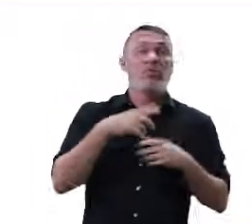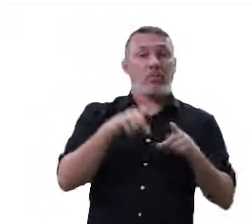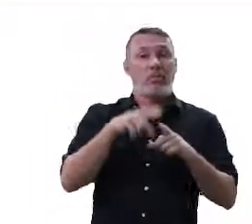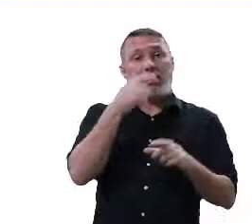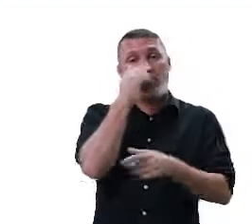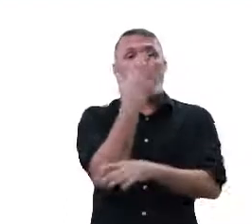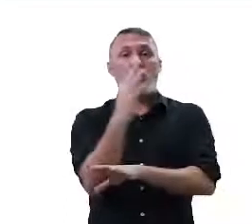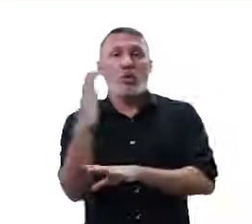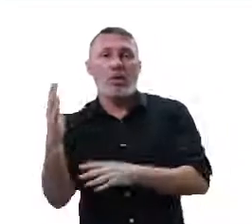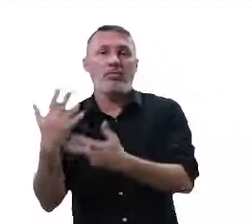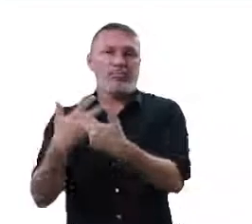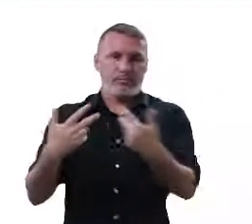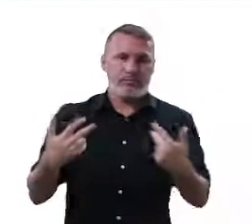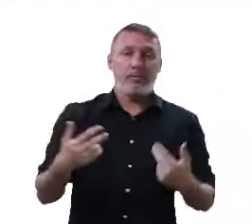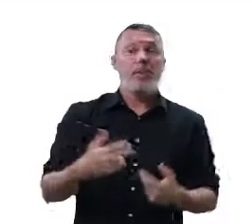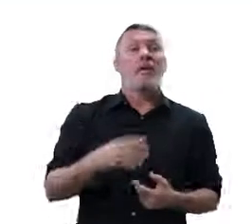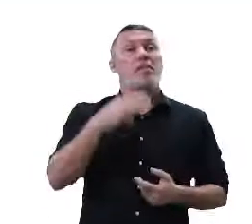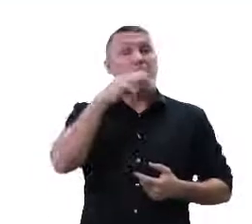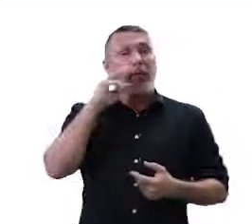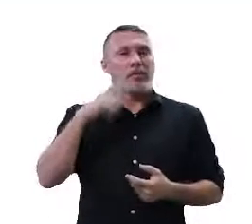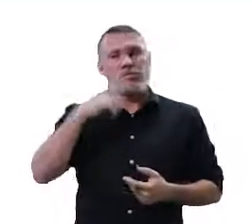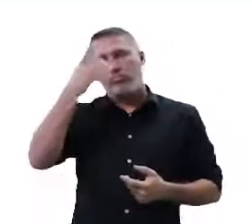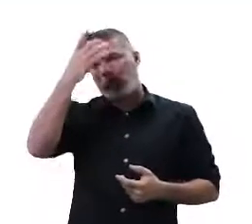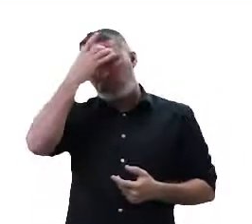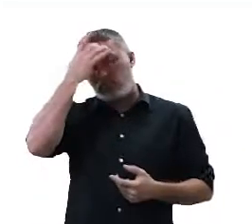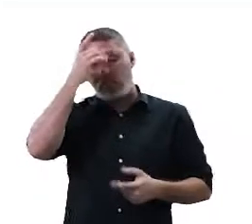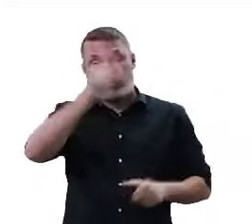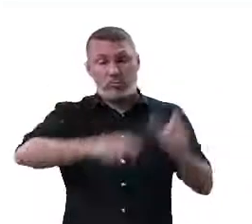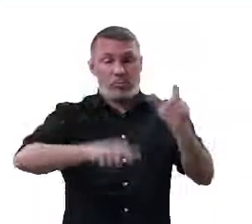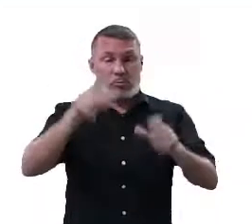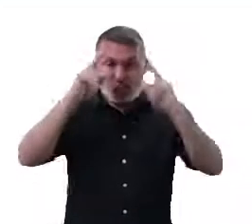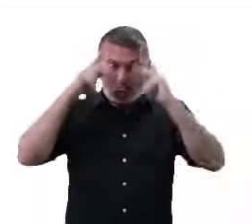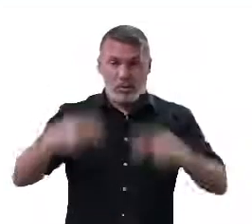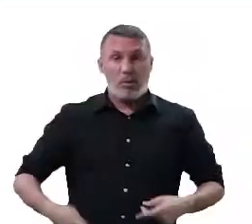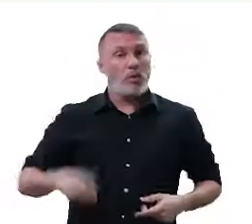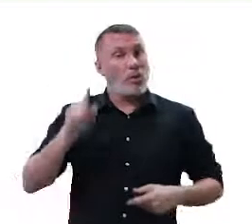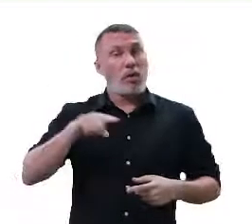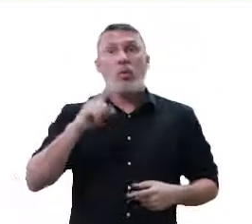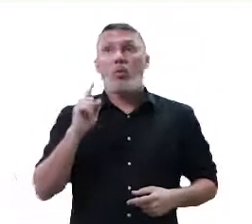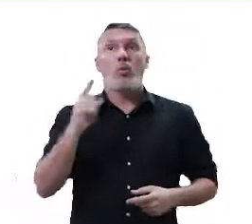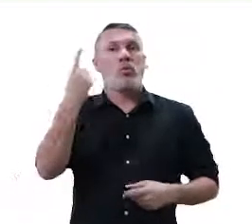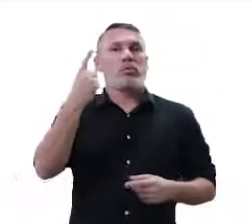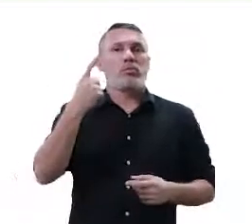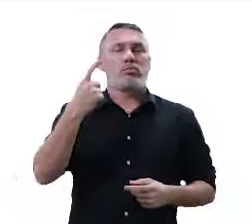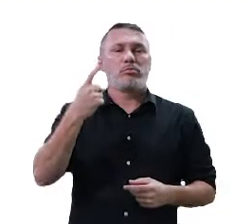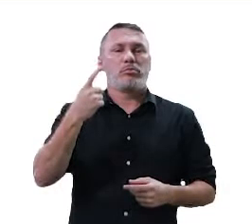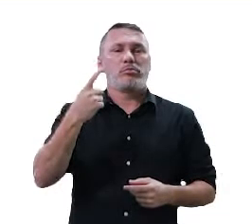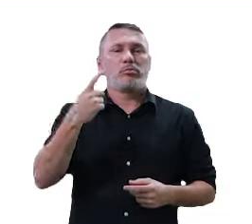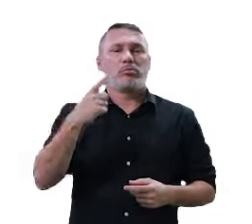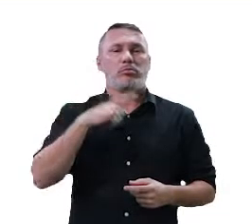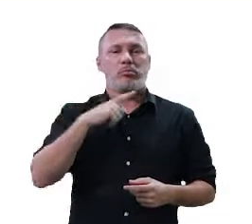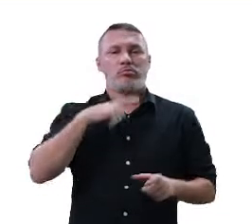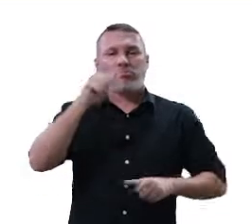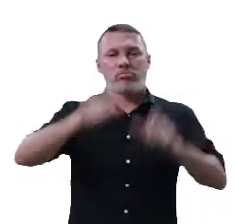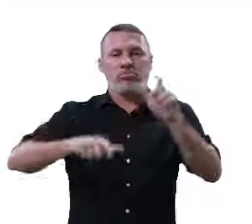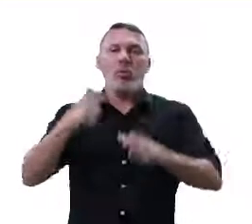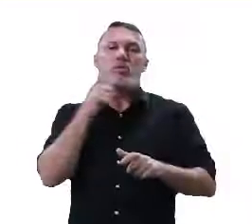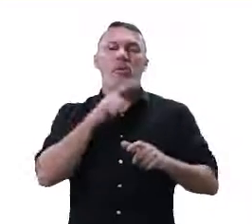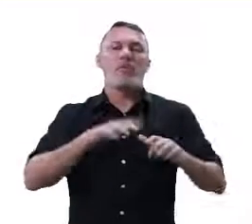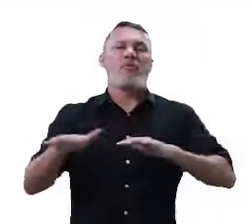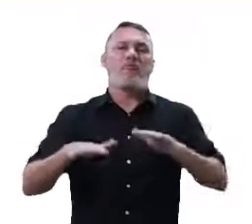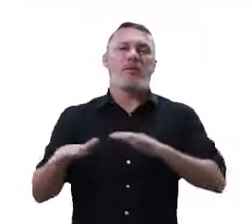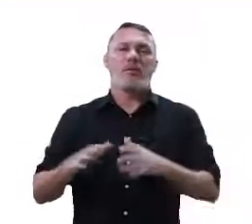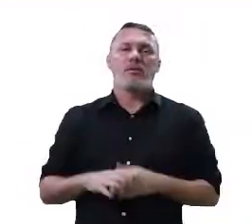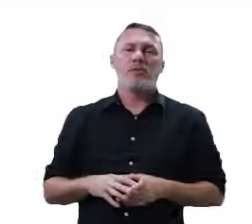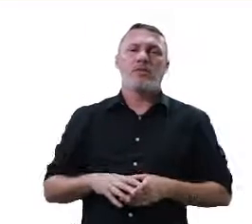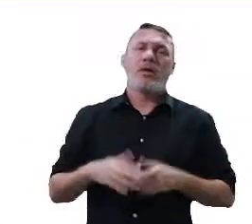principalmente a natureza. Na percepção do Marx, o homem é o único ser que realiza esse